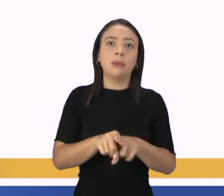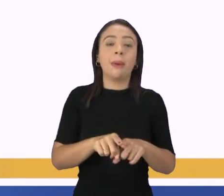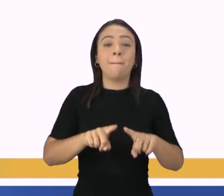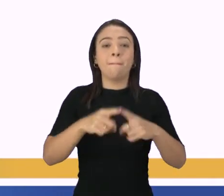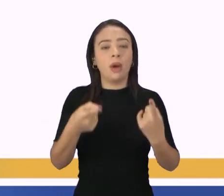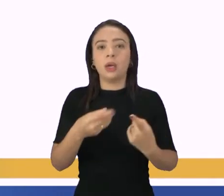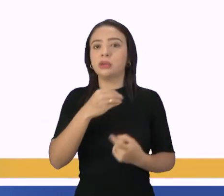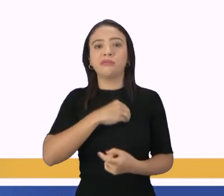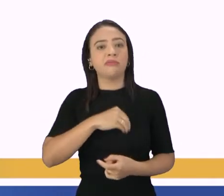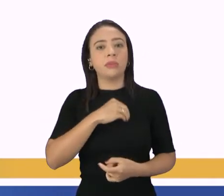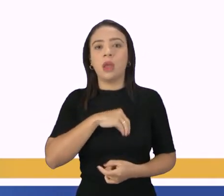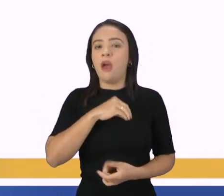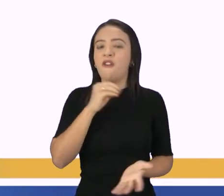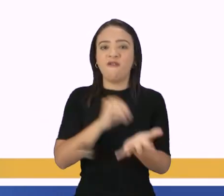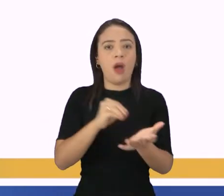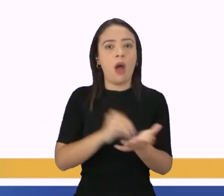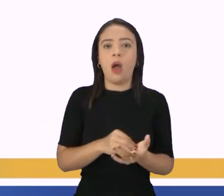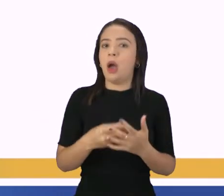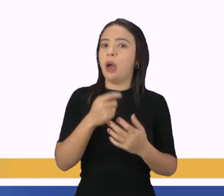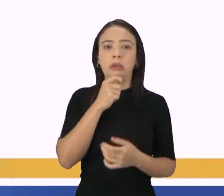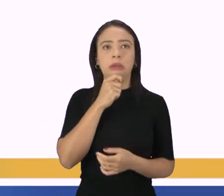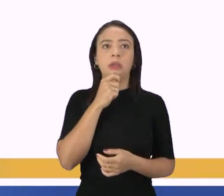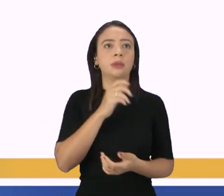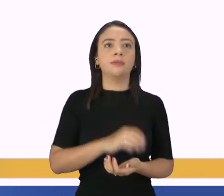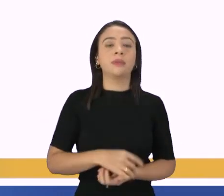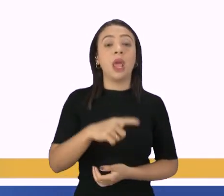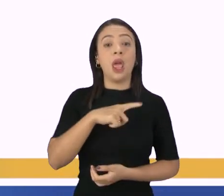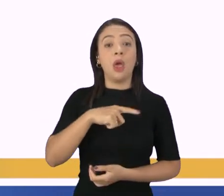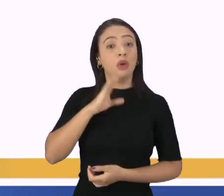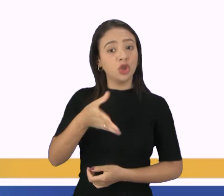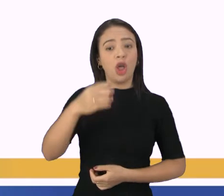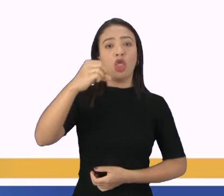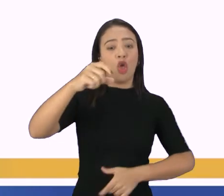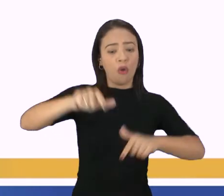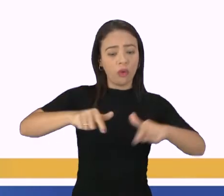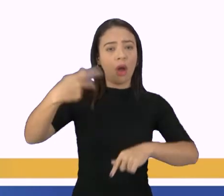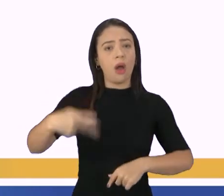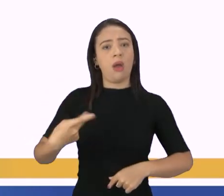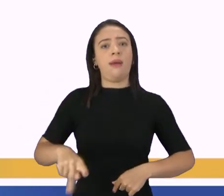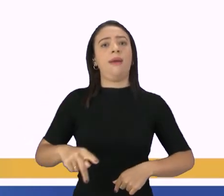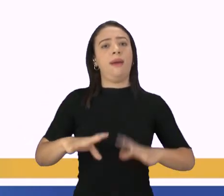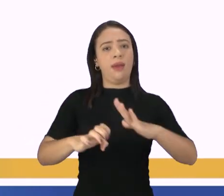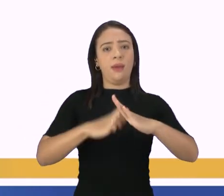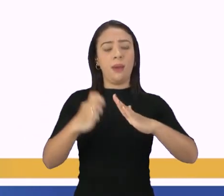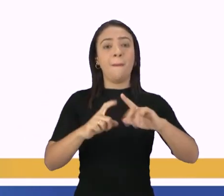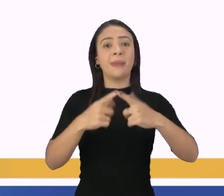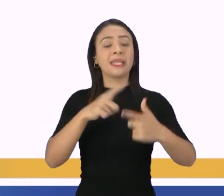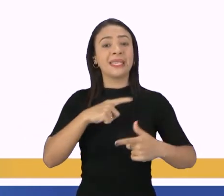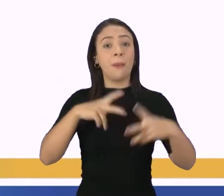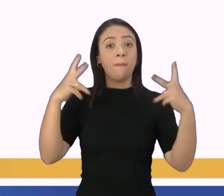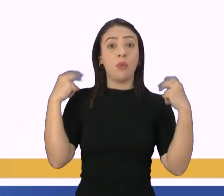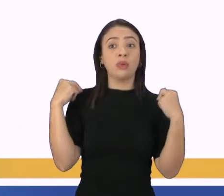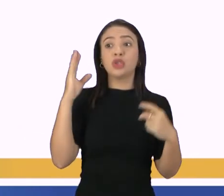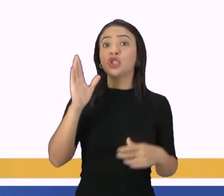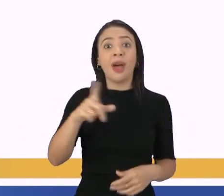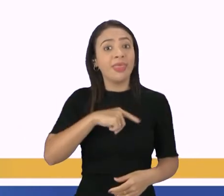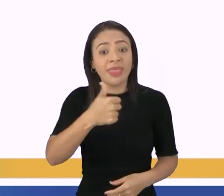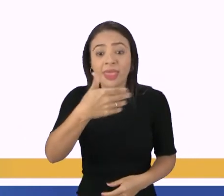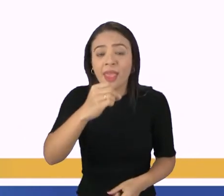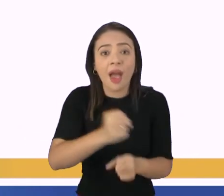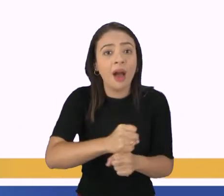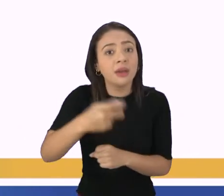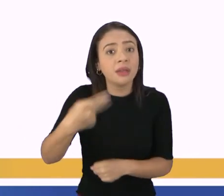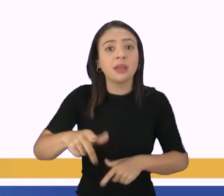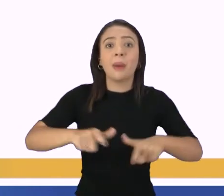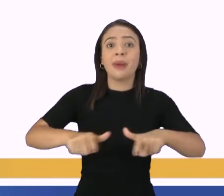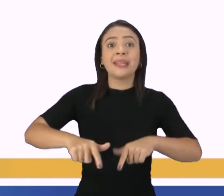recebido dinheiro ainda. Eu tenho 9 anos de empresa, mas tem motorista aqui com mais de 10 anos e não tem um centavo